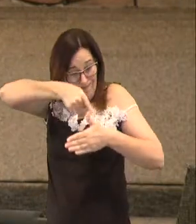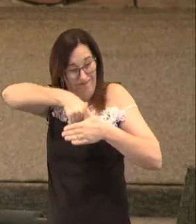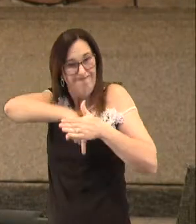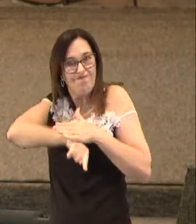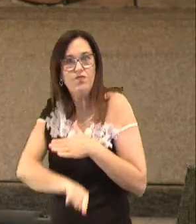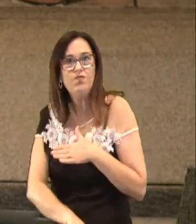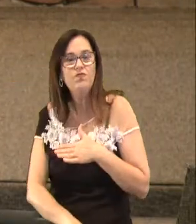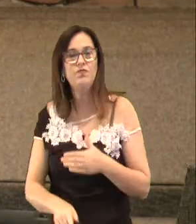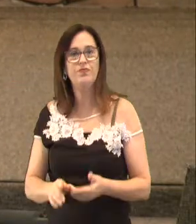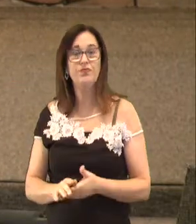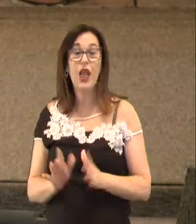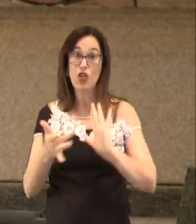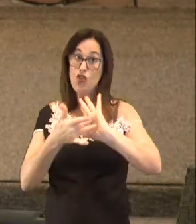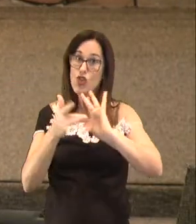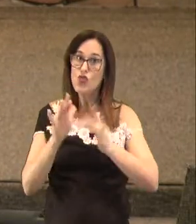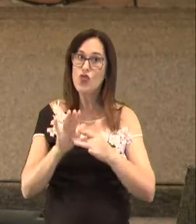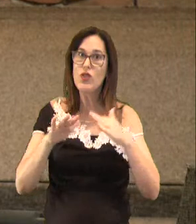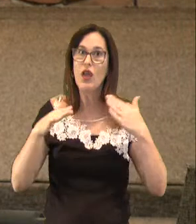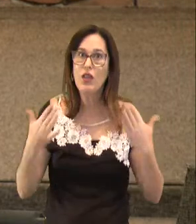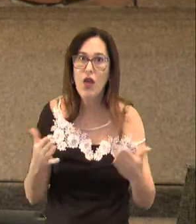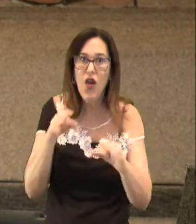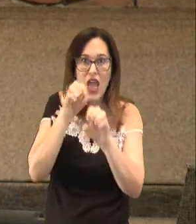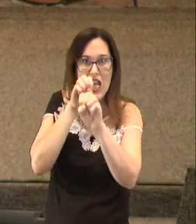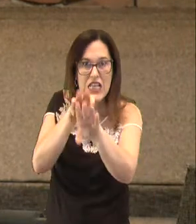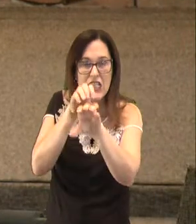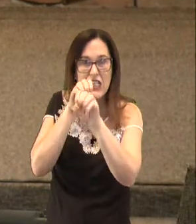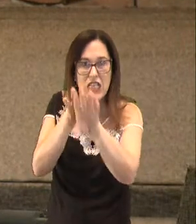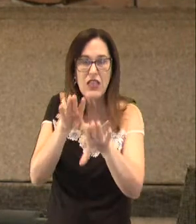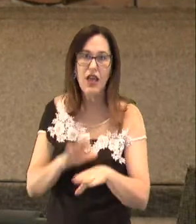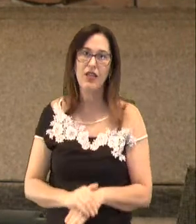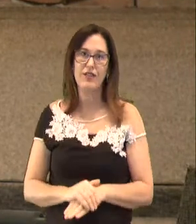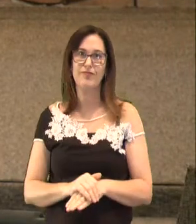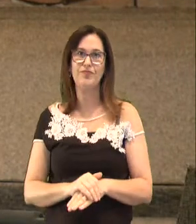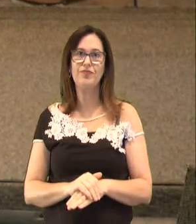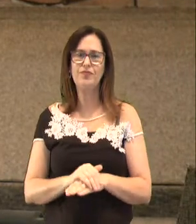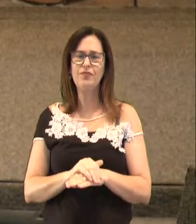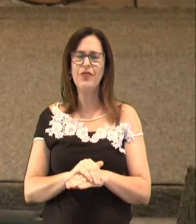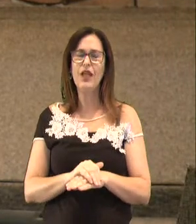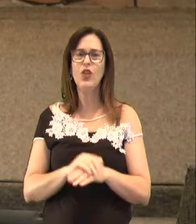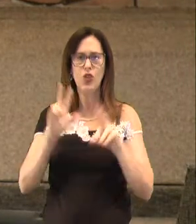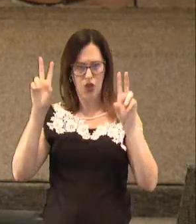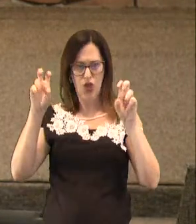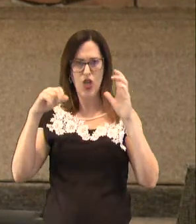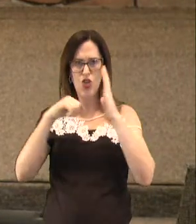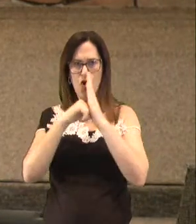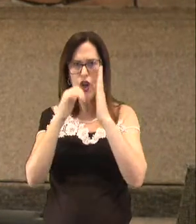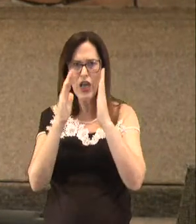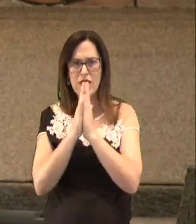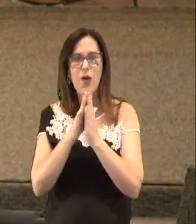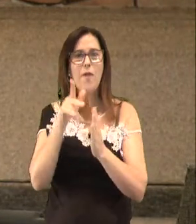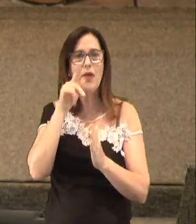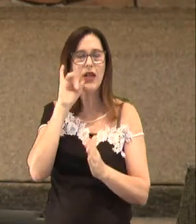profundidade. Jesus então não estava ensinando, na chamada oração do Pai Nosso, não